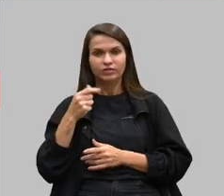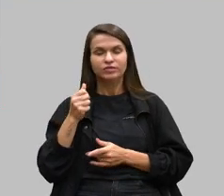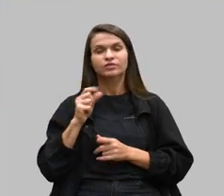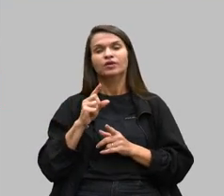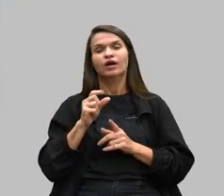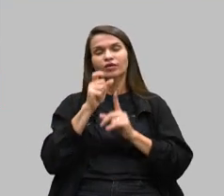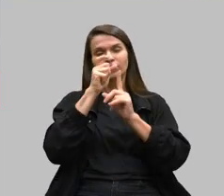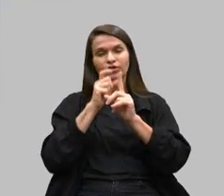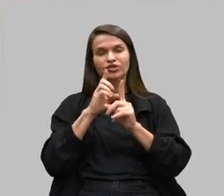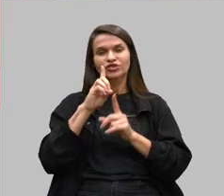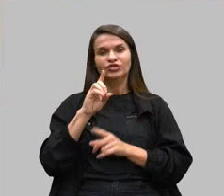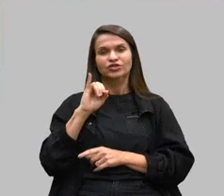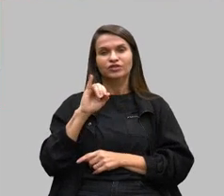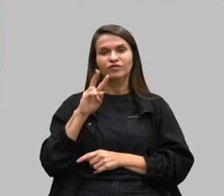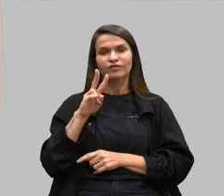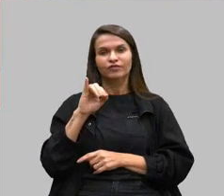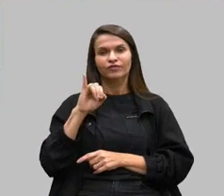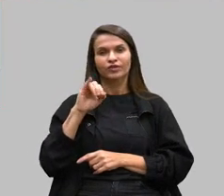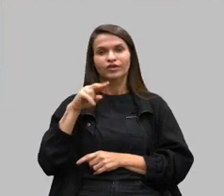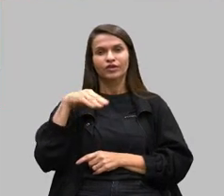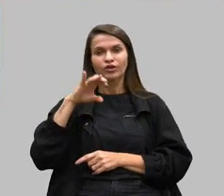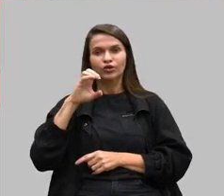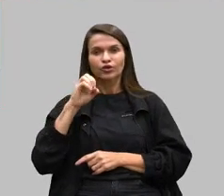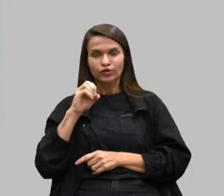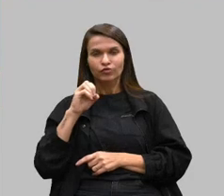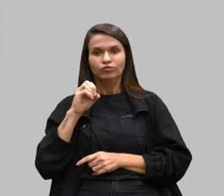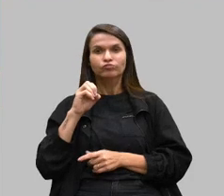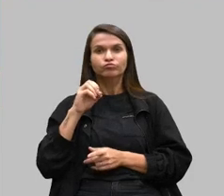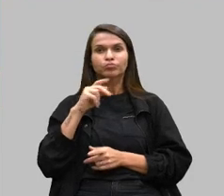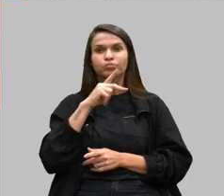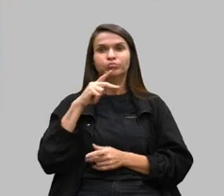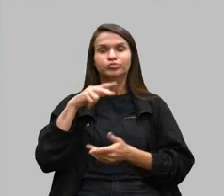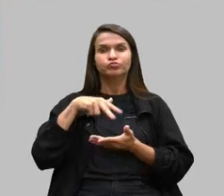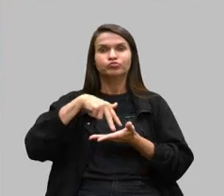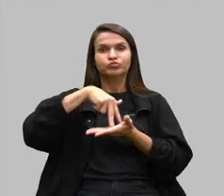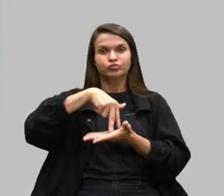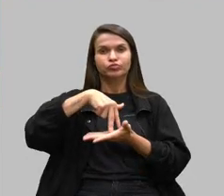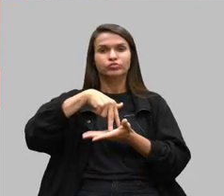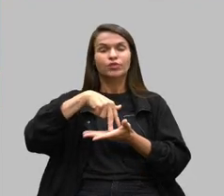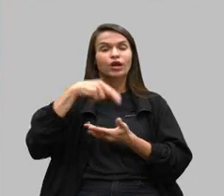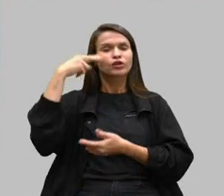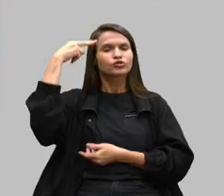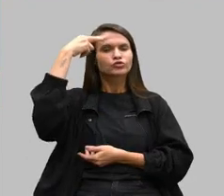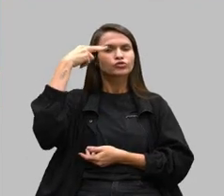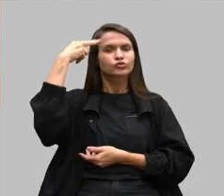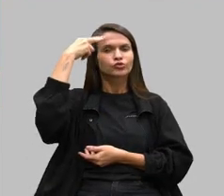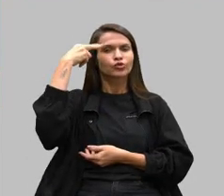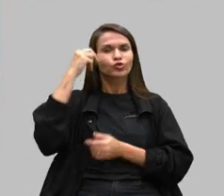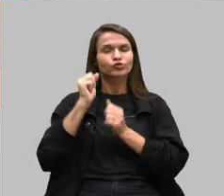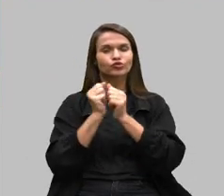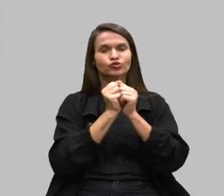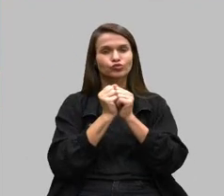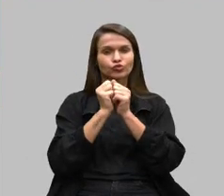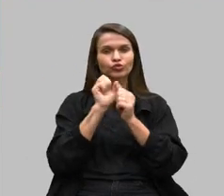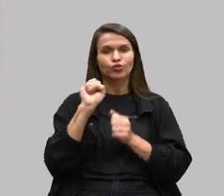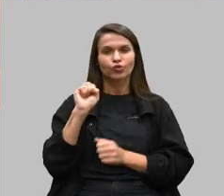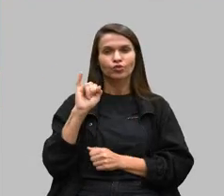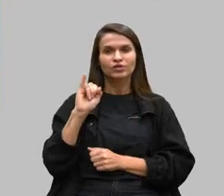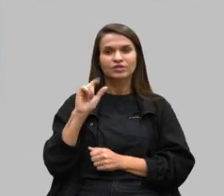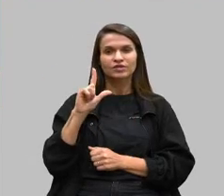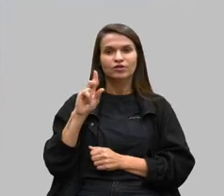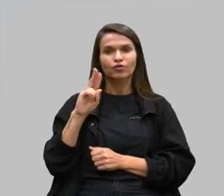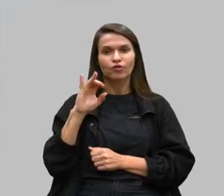é o visionário deu uma olhada pra Bahia Minas e sonhou junto com Silvio Ramalho a